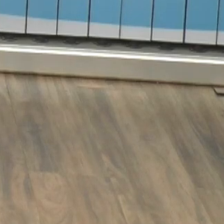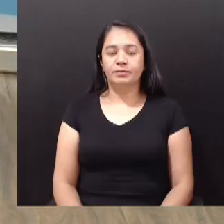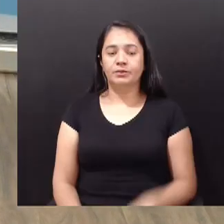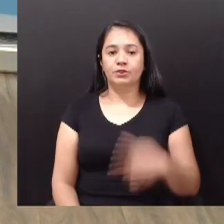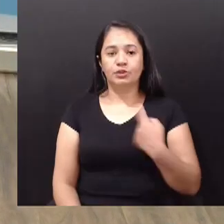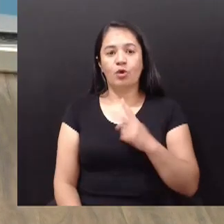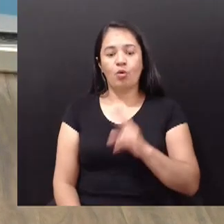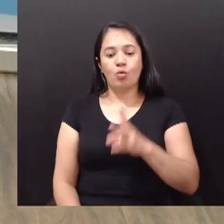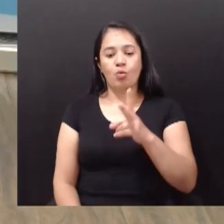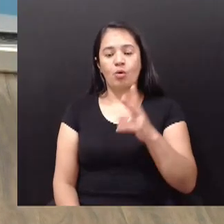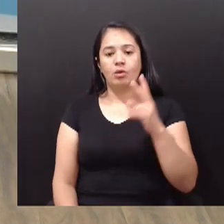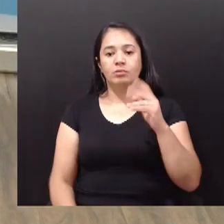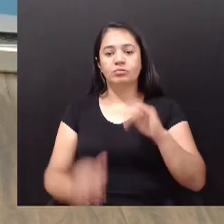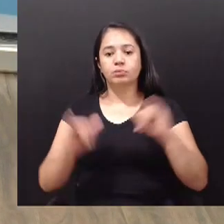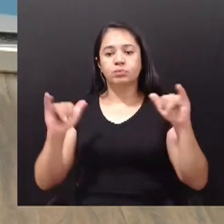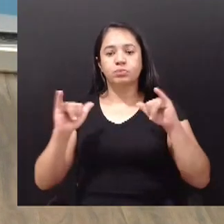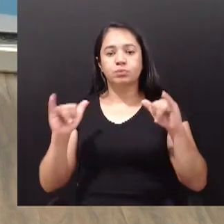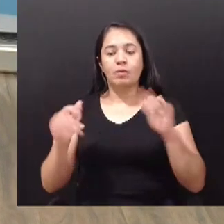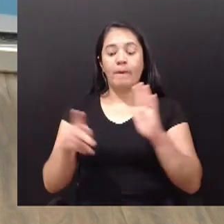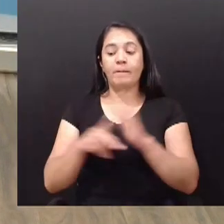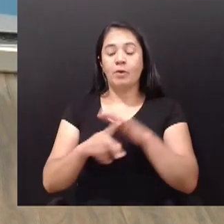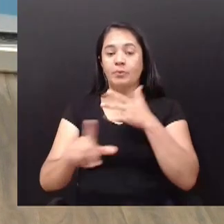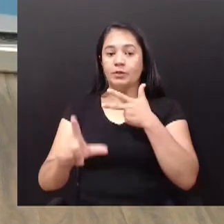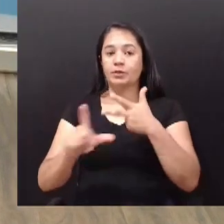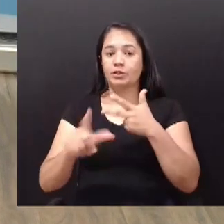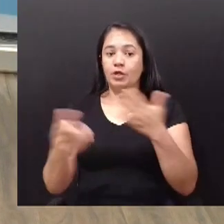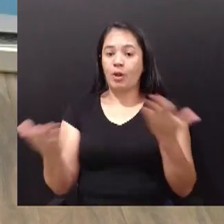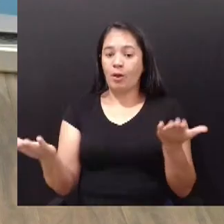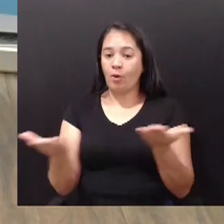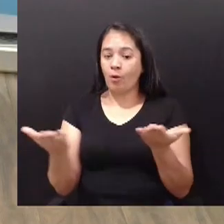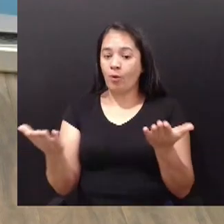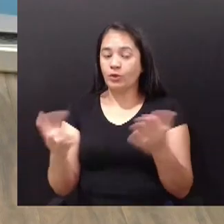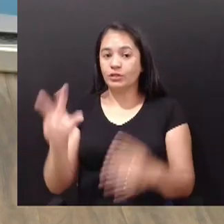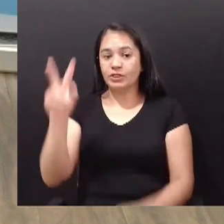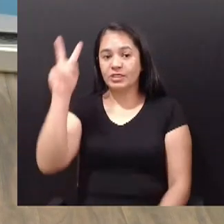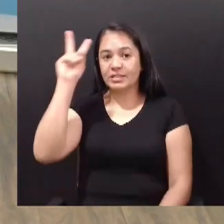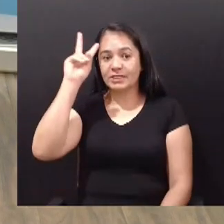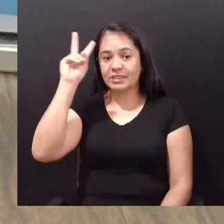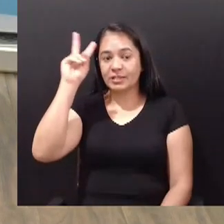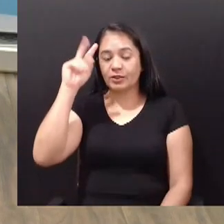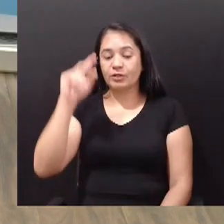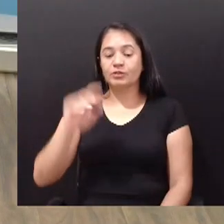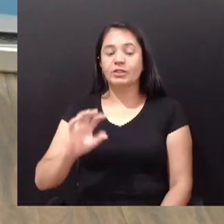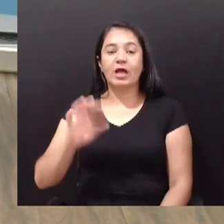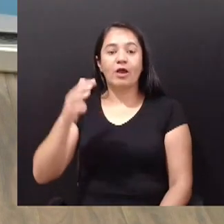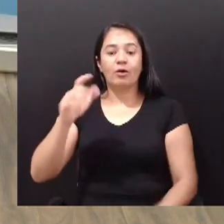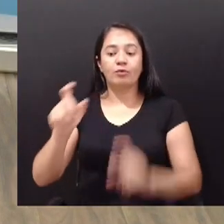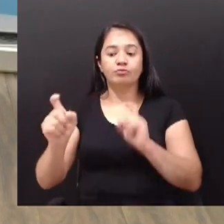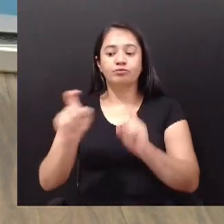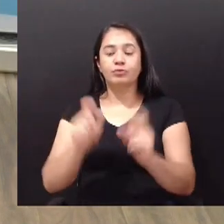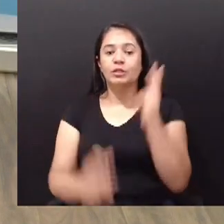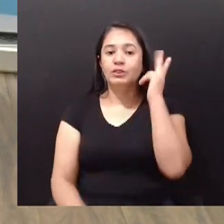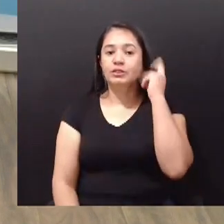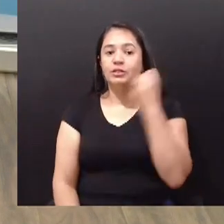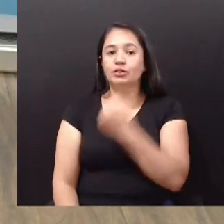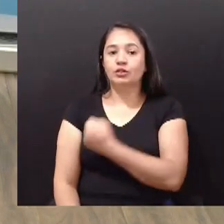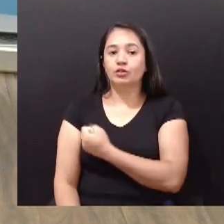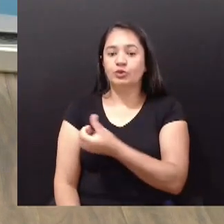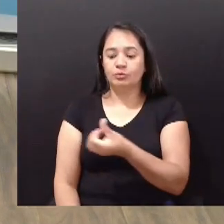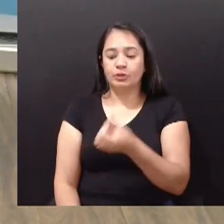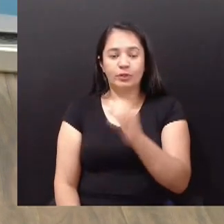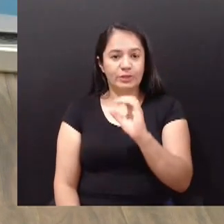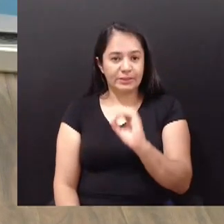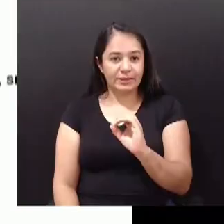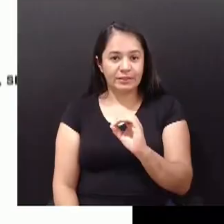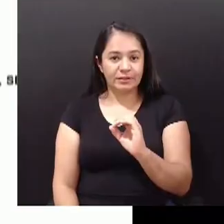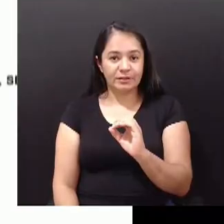do Legislativo, porque hoje é segunda-feira, portanto é dia de reunião ordinária, a de número 60 do ano, site